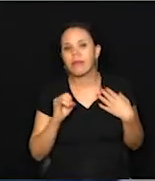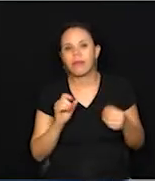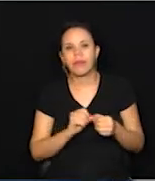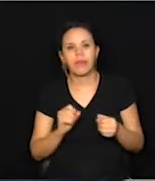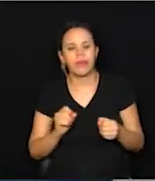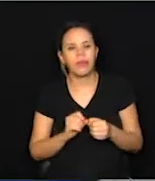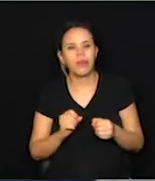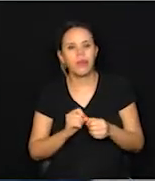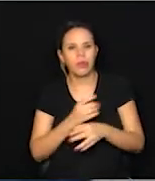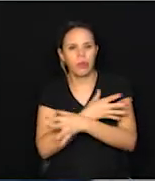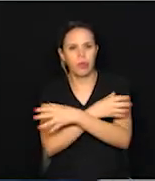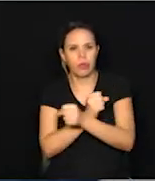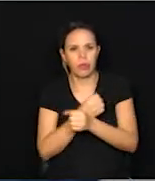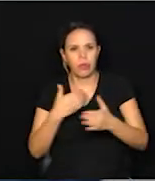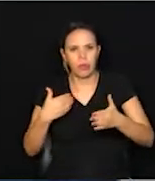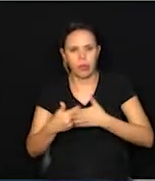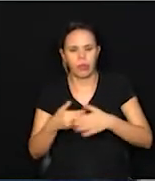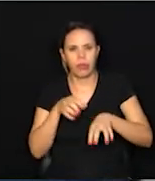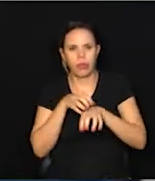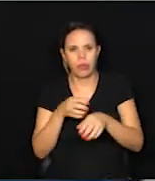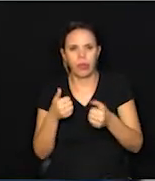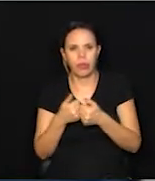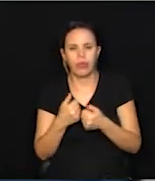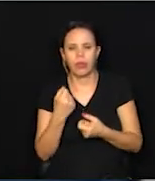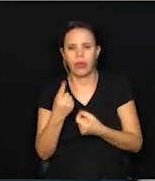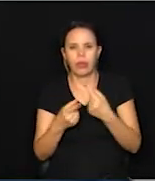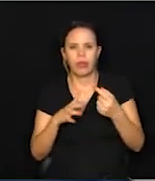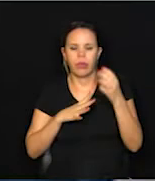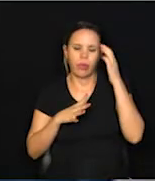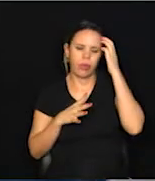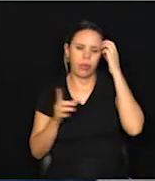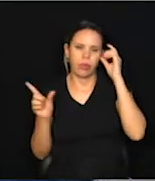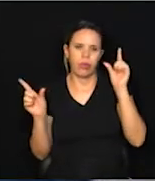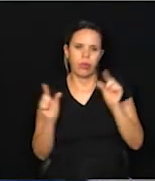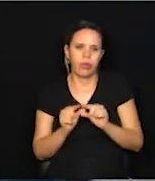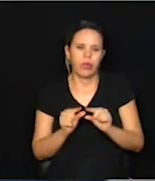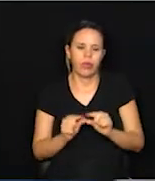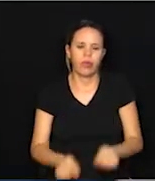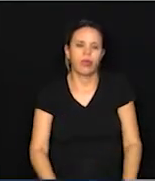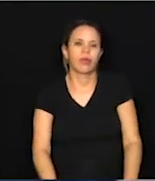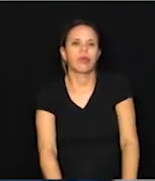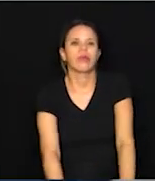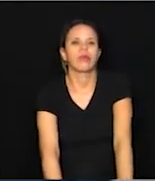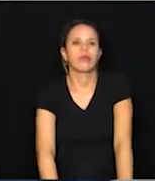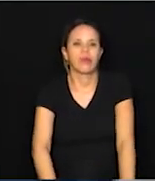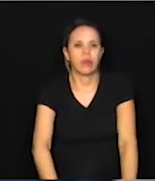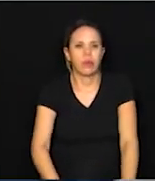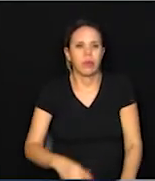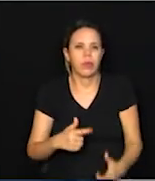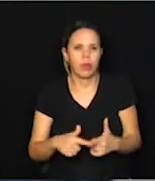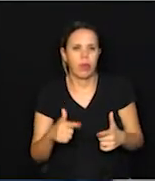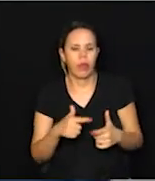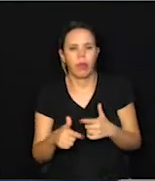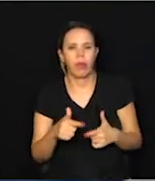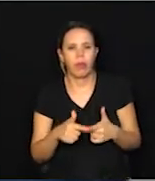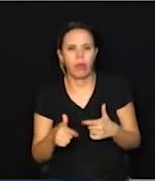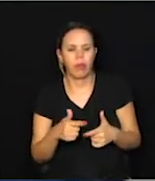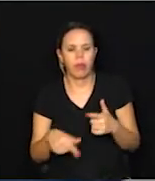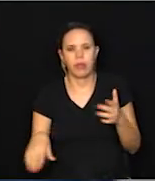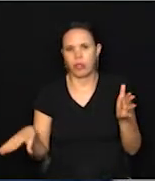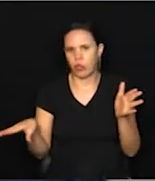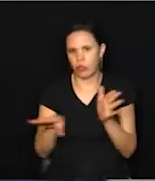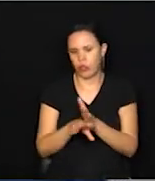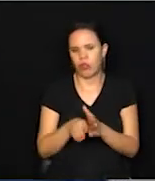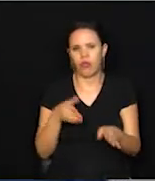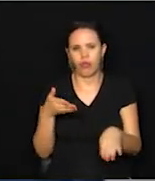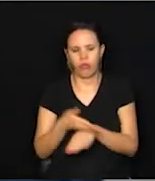o bloqueio dos ônibus total, como foi feito em algumas cidades menores, iriam ter problema de acesso ao tratamento, à chegada